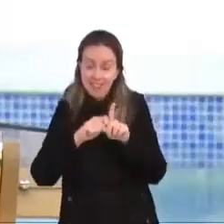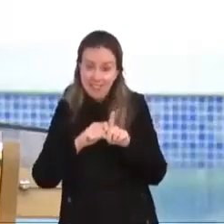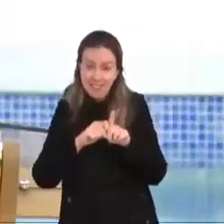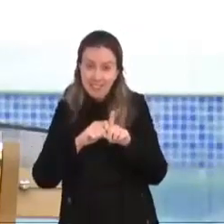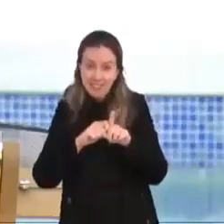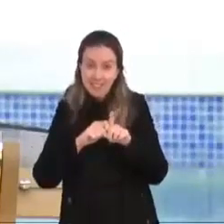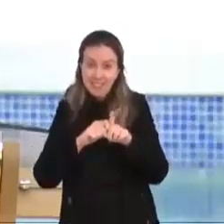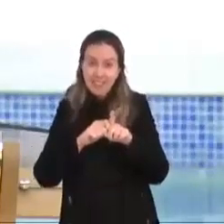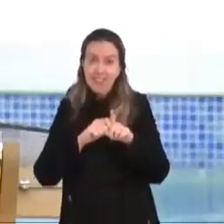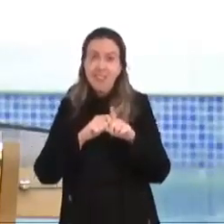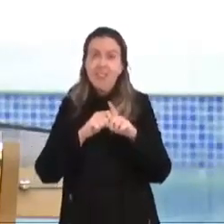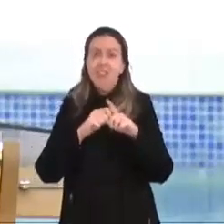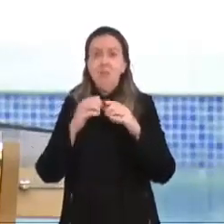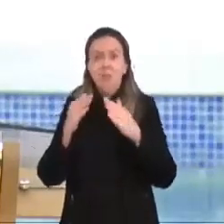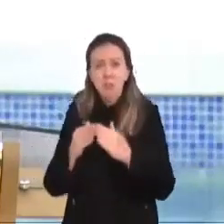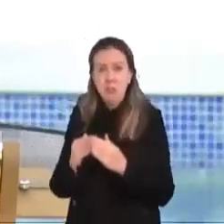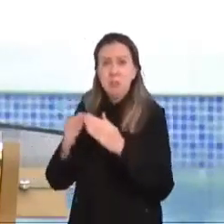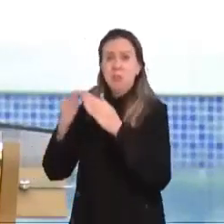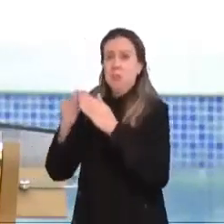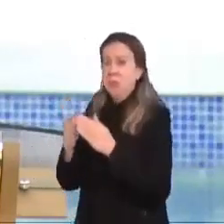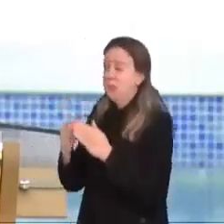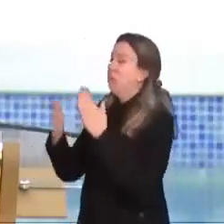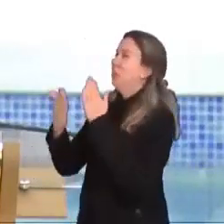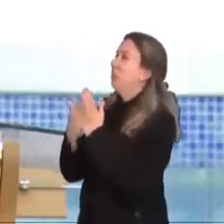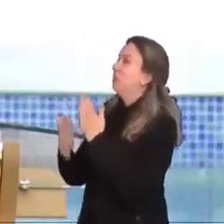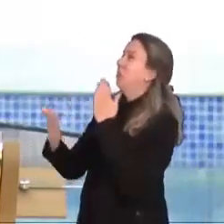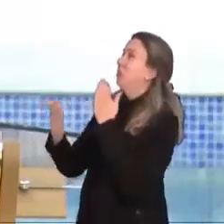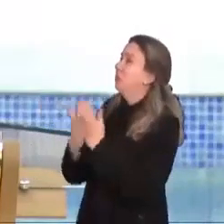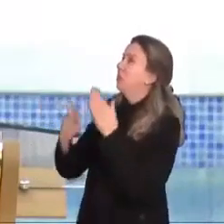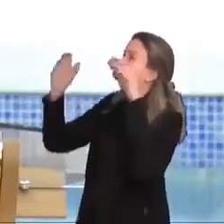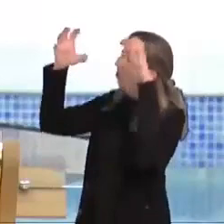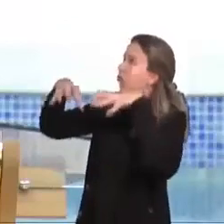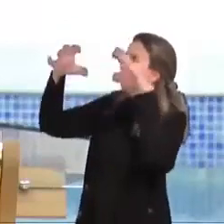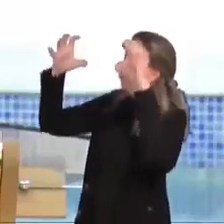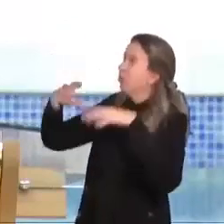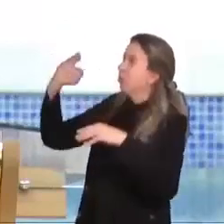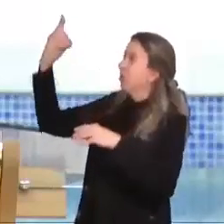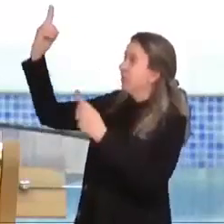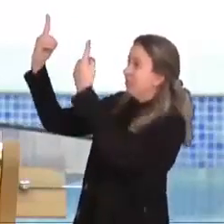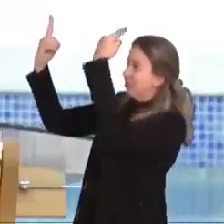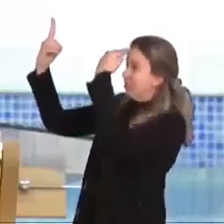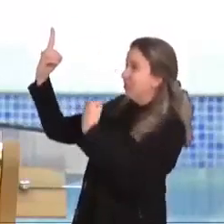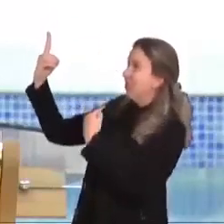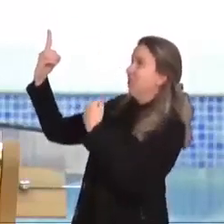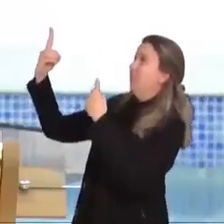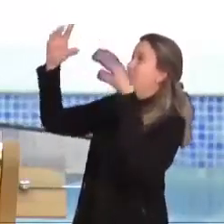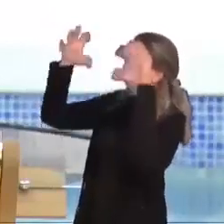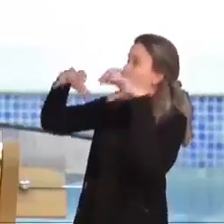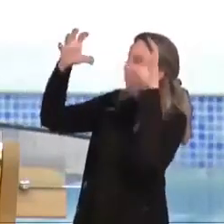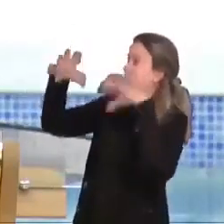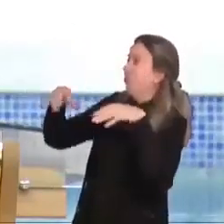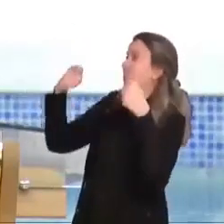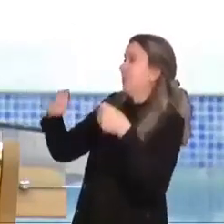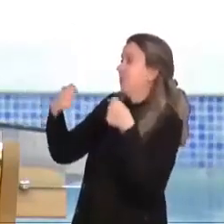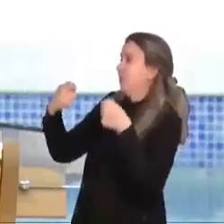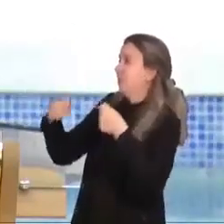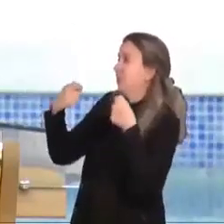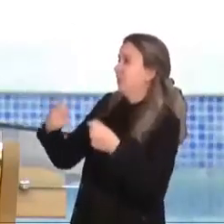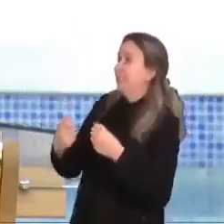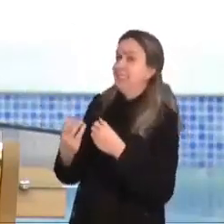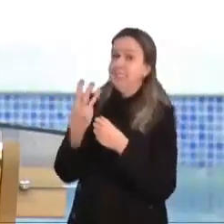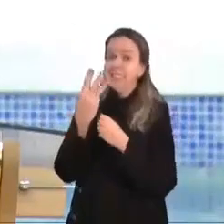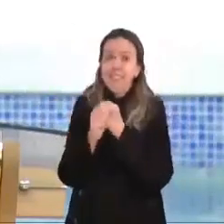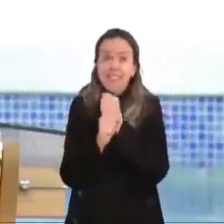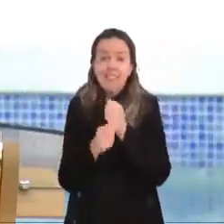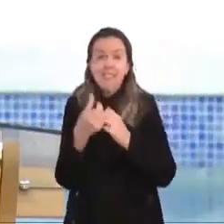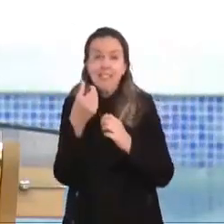de ontem não é garantia da vitória de hoje. Então ele orou lá atrás e ele reconheceu: eu quero vitória hoje, eu tenho que orar de novo. E